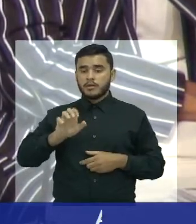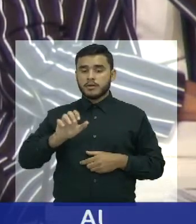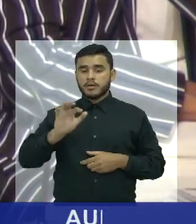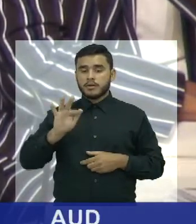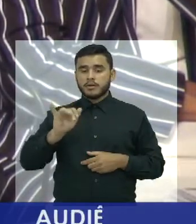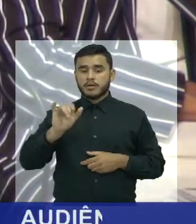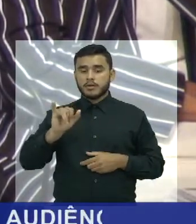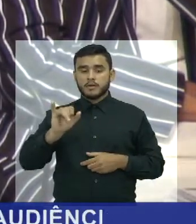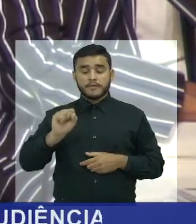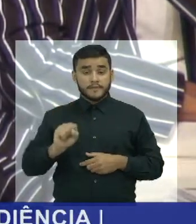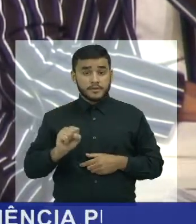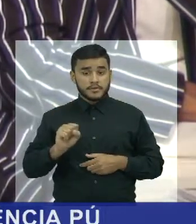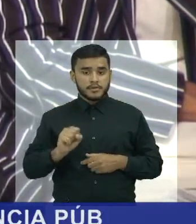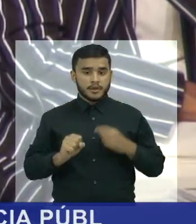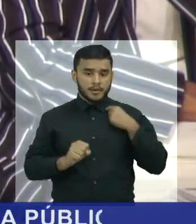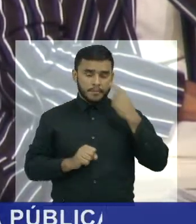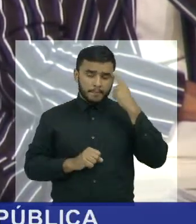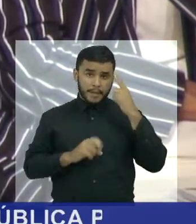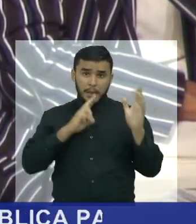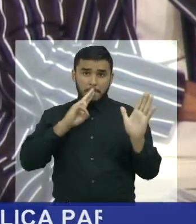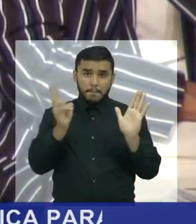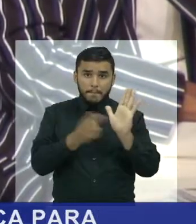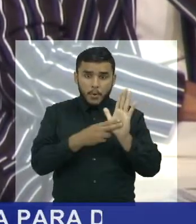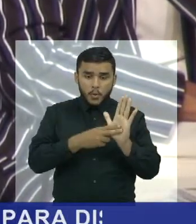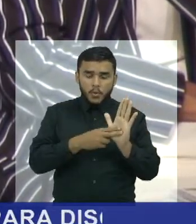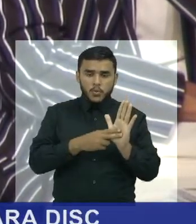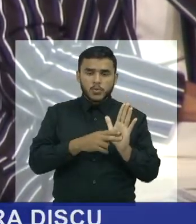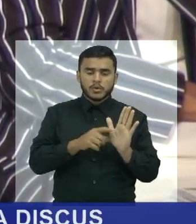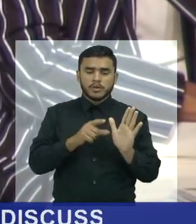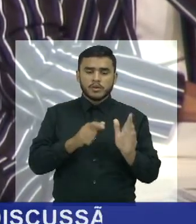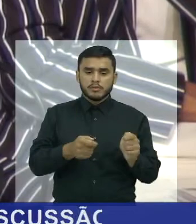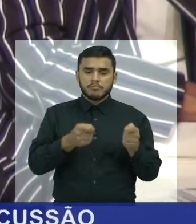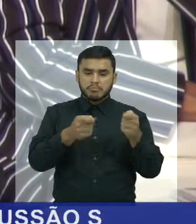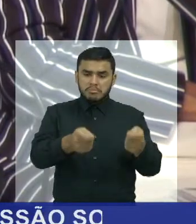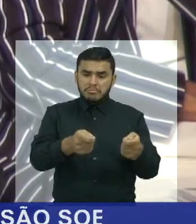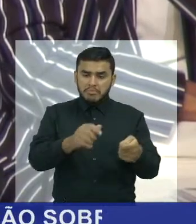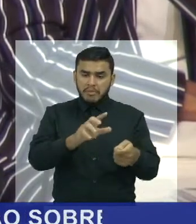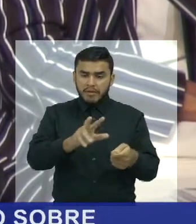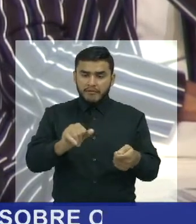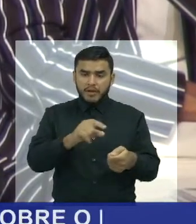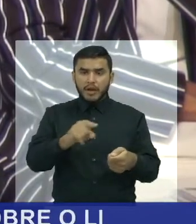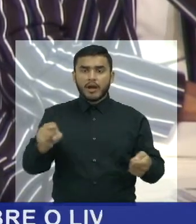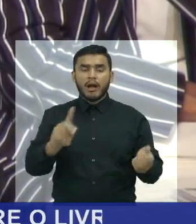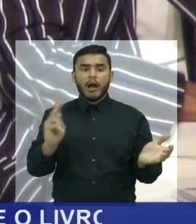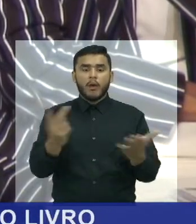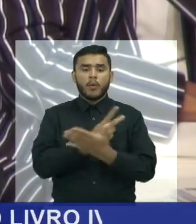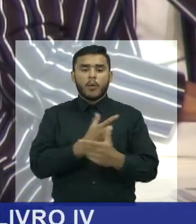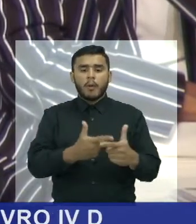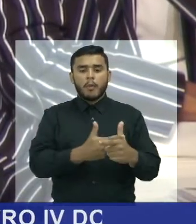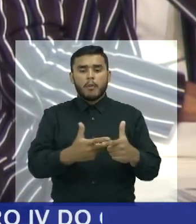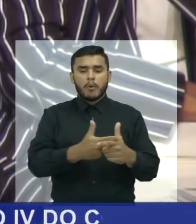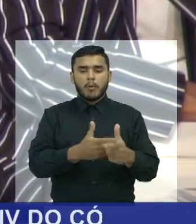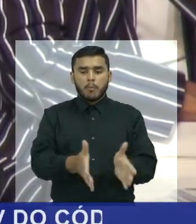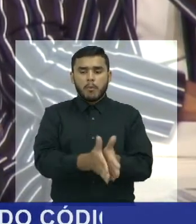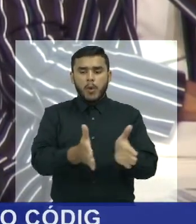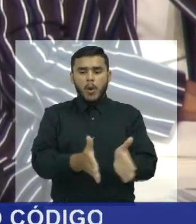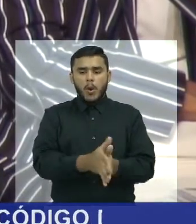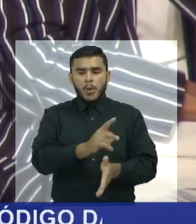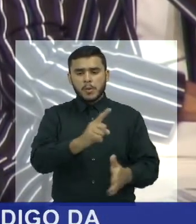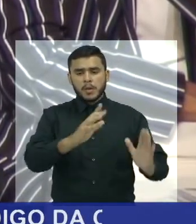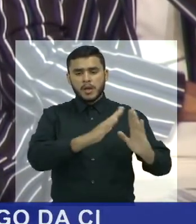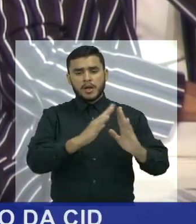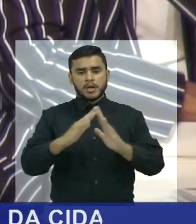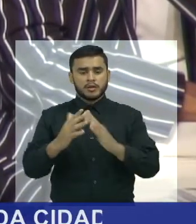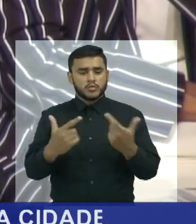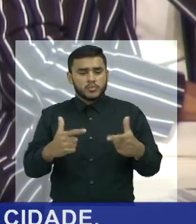não faz auto de infração quando, por uma circunstância social crítica, a pessoa não